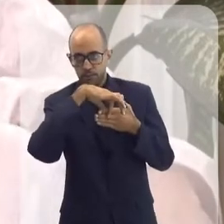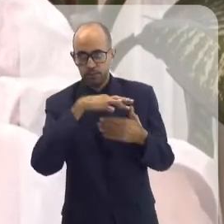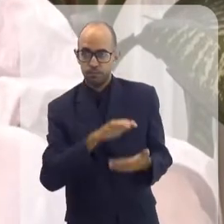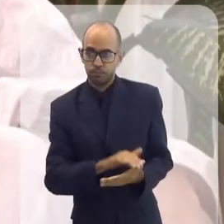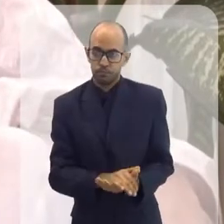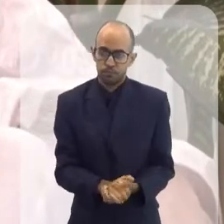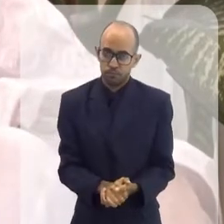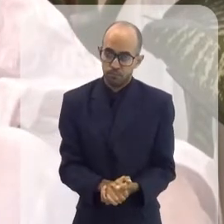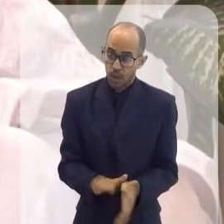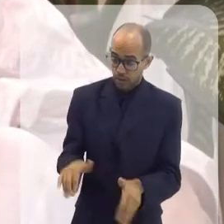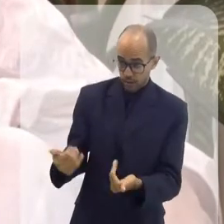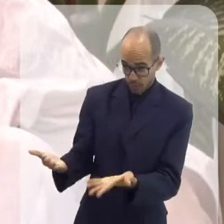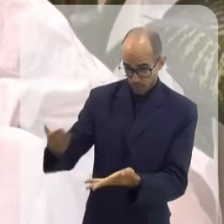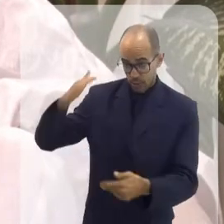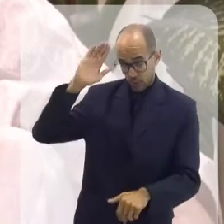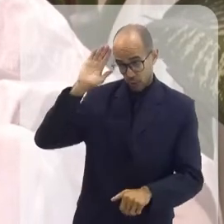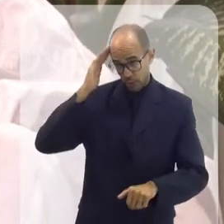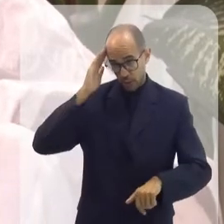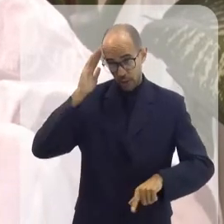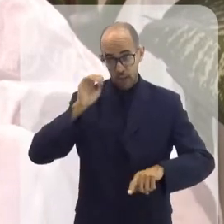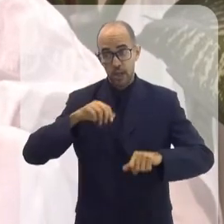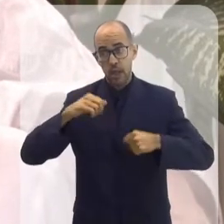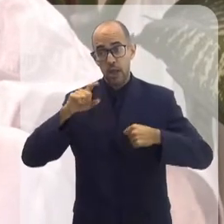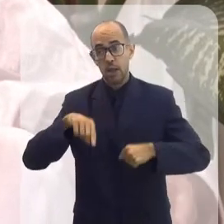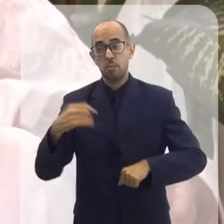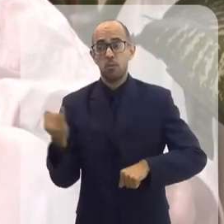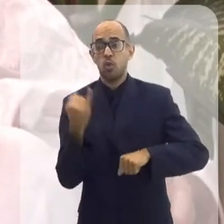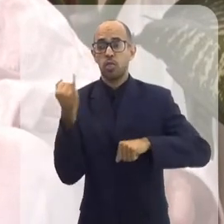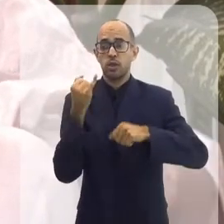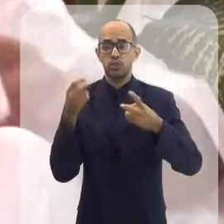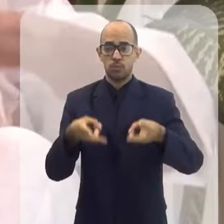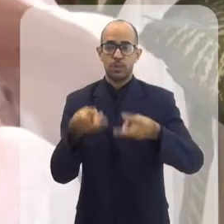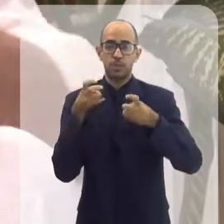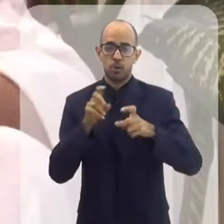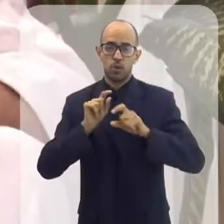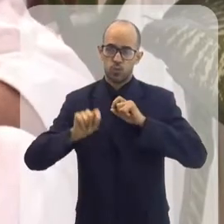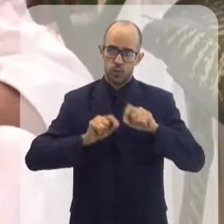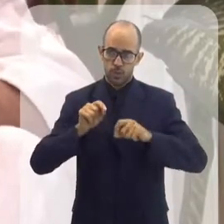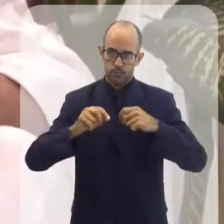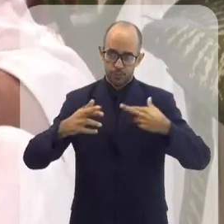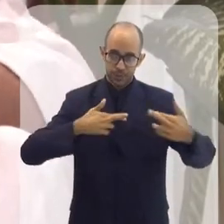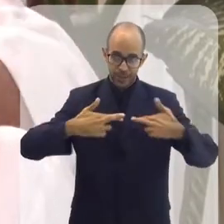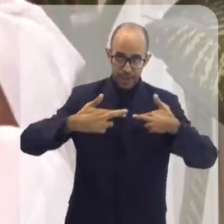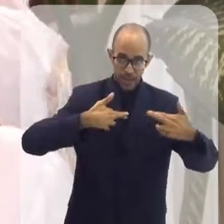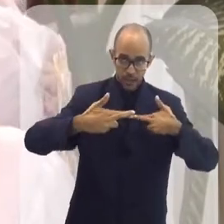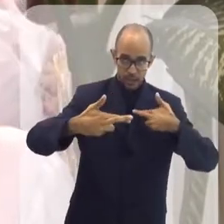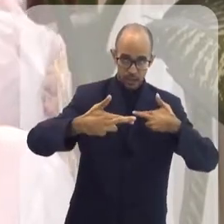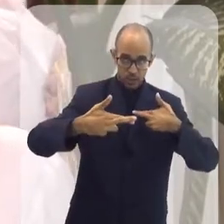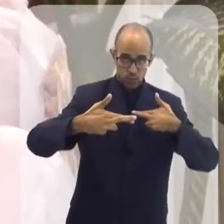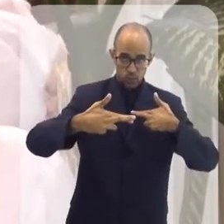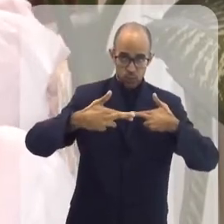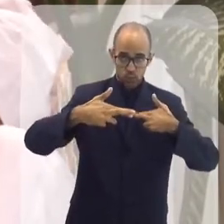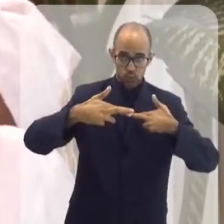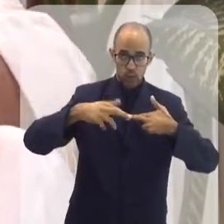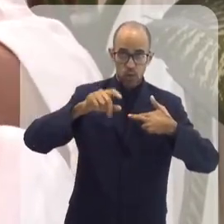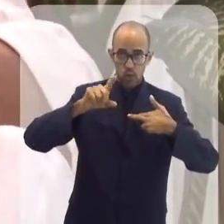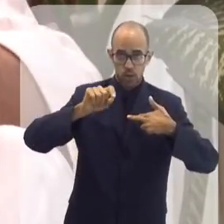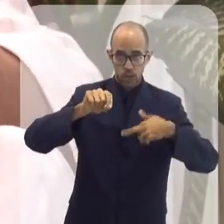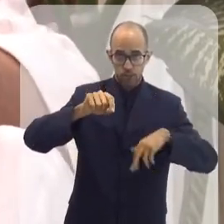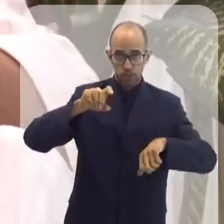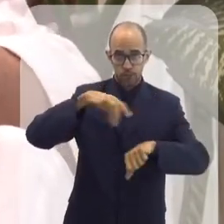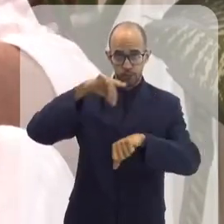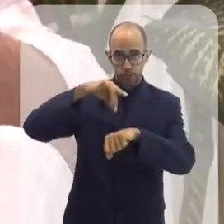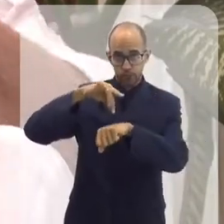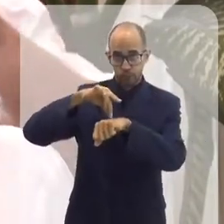relação é vale a pena observar que nessa relação que se estabelece entre o sagrado